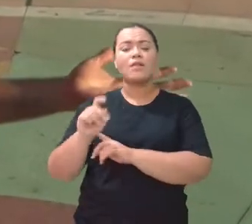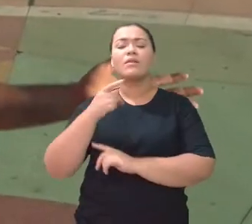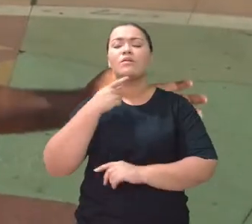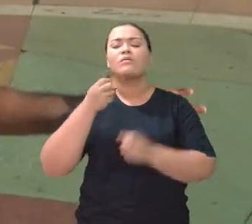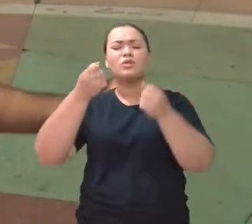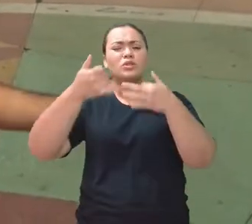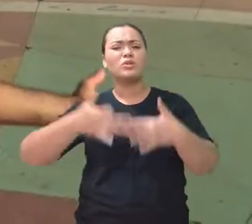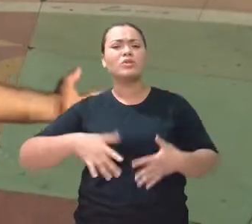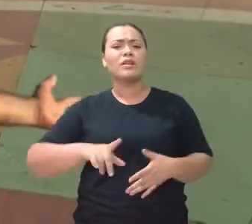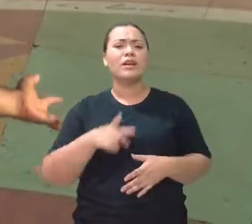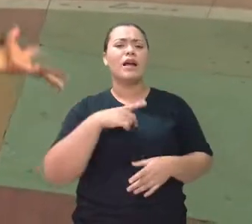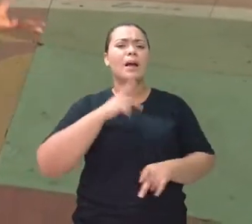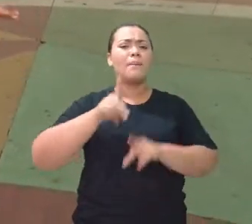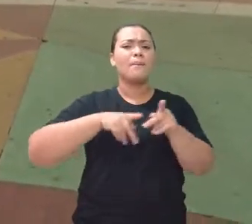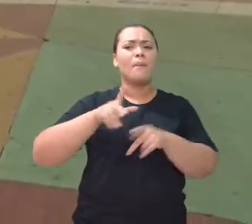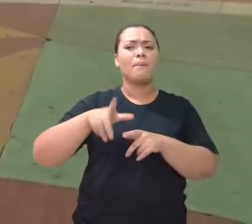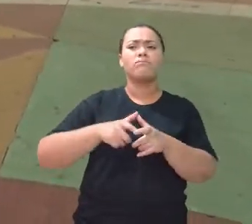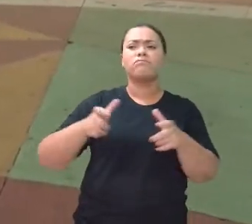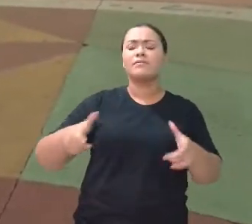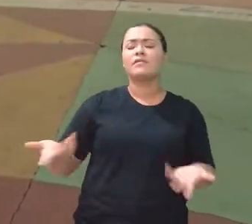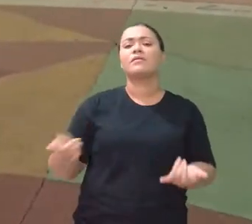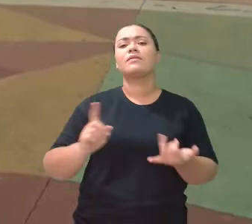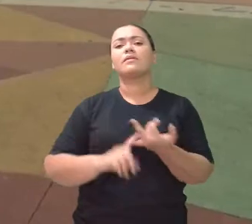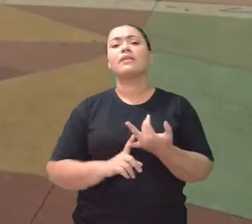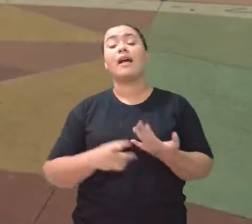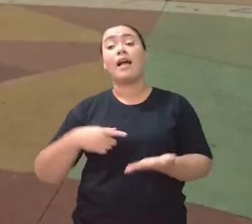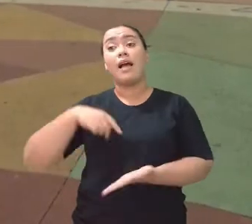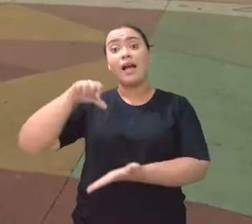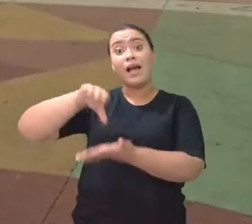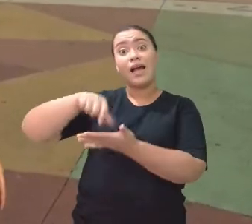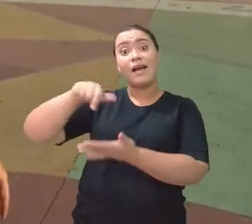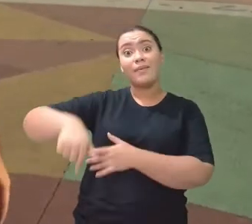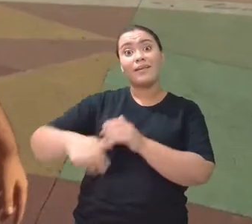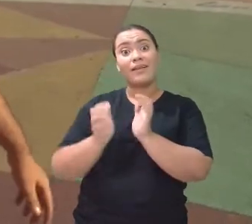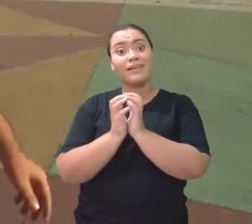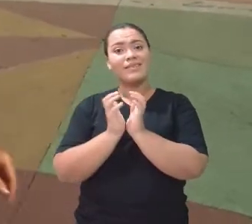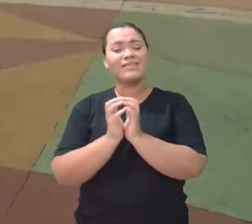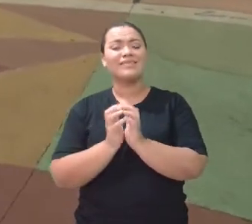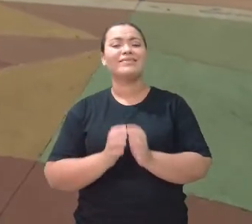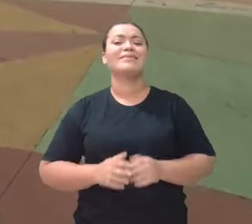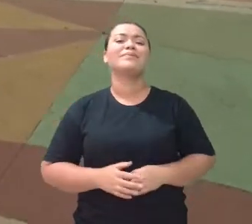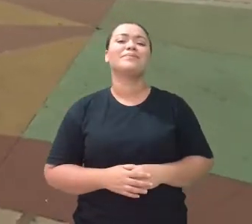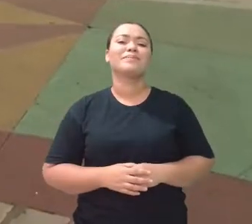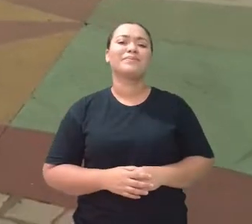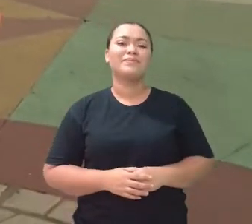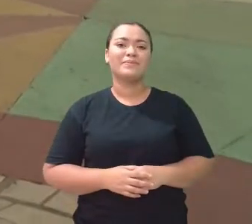questão populacional da nossa capital recifense.